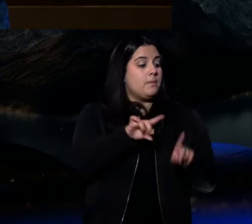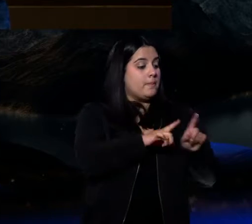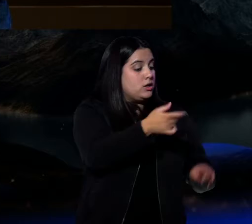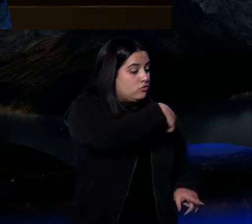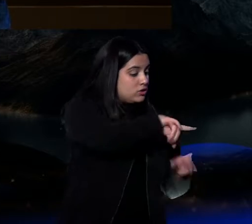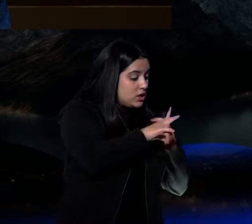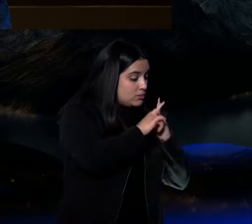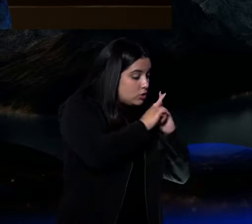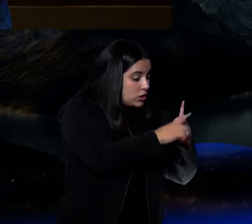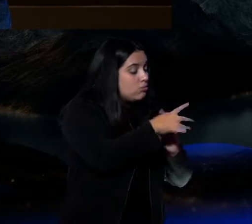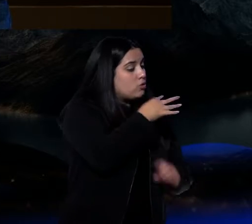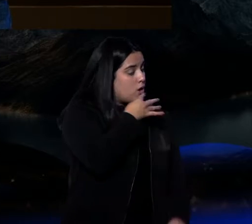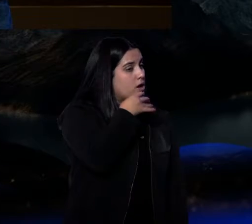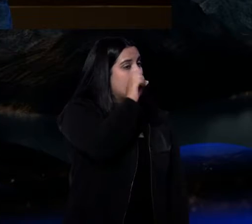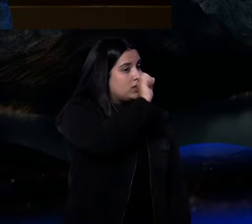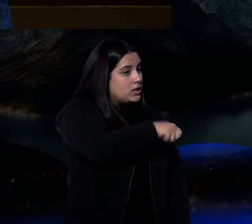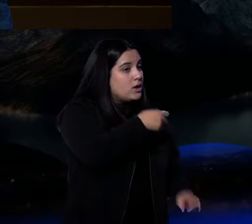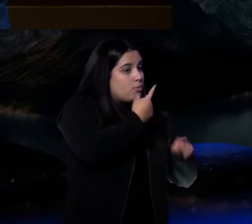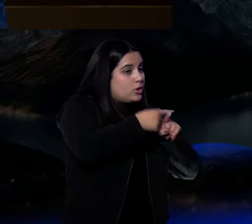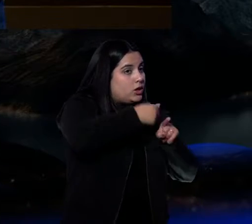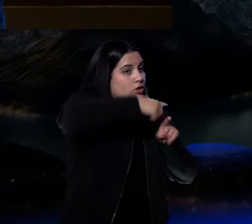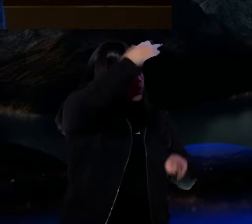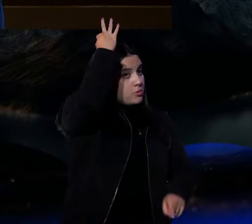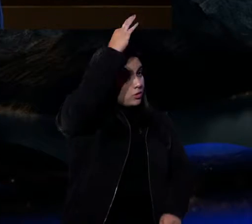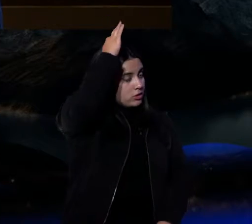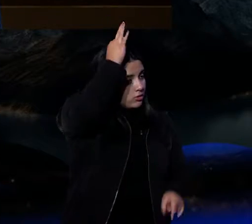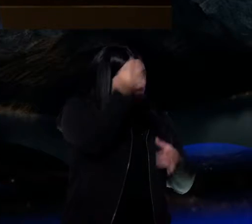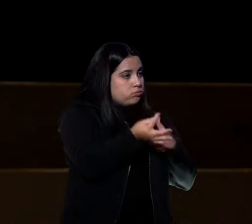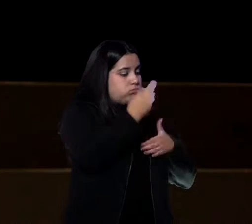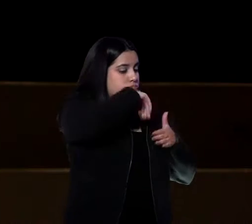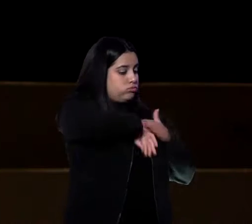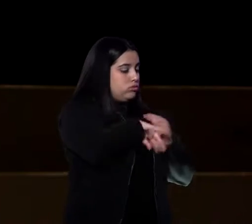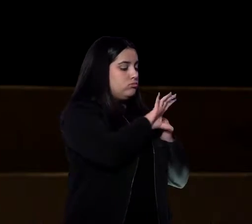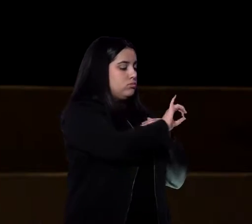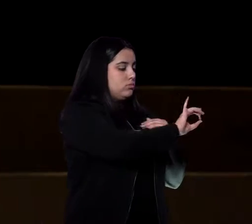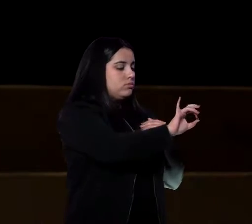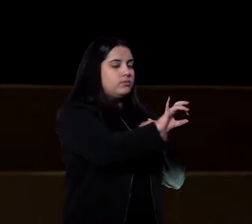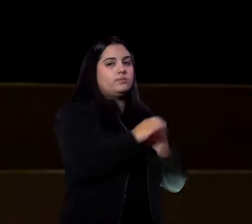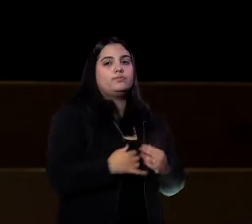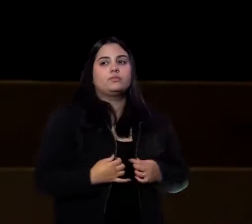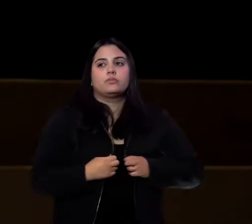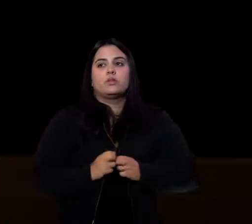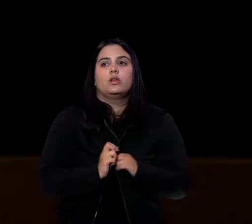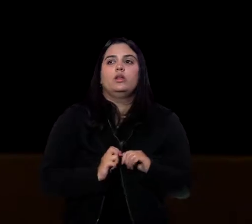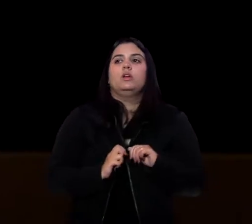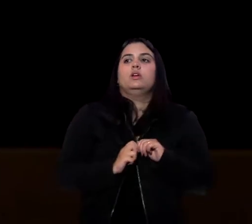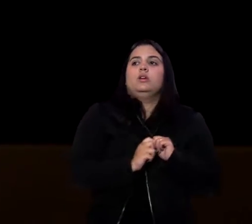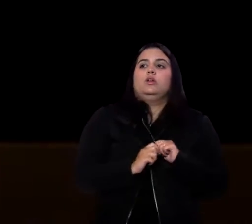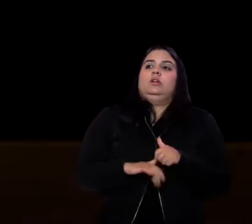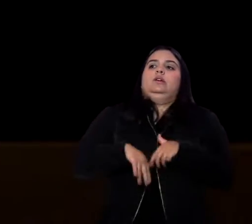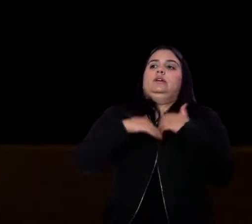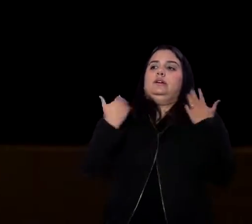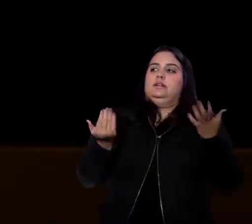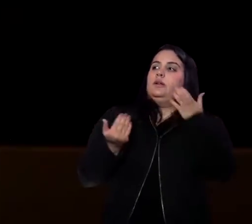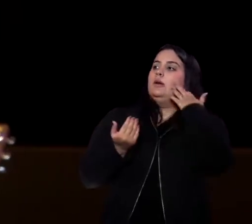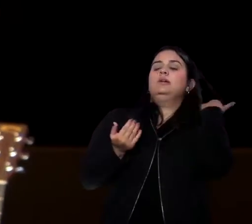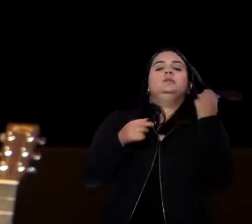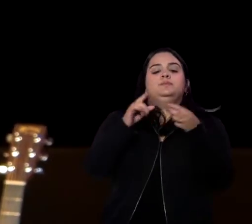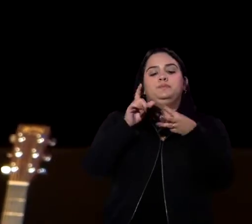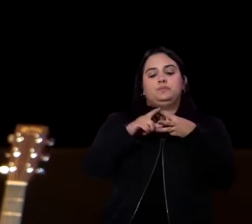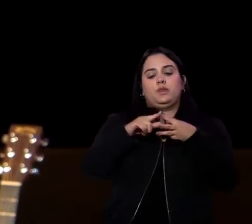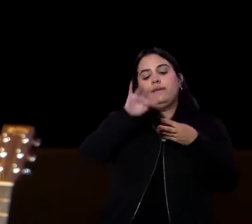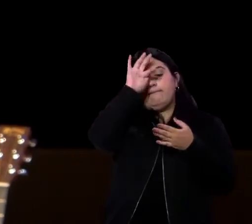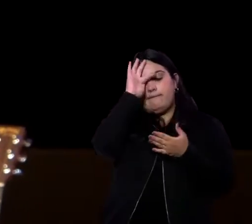Ele vive com vocês e estará em vocês. Depois da gente ter visto que a gente precisa ter fé, que